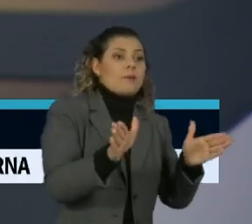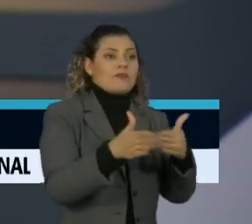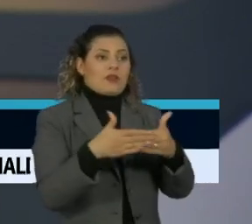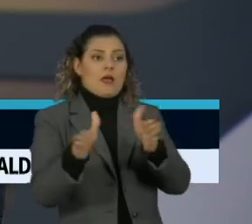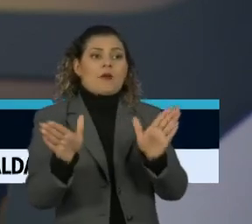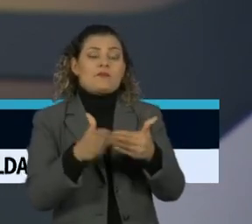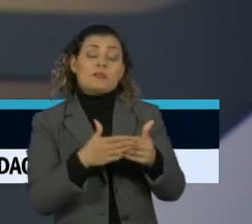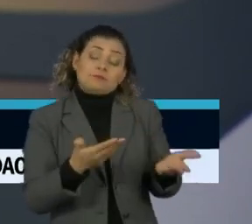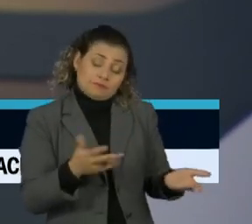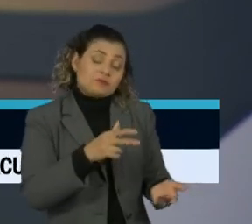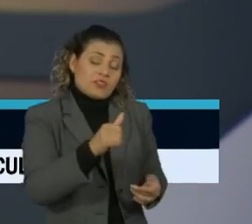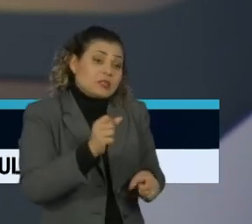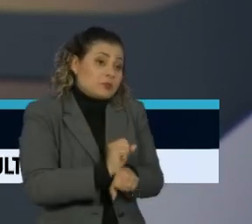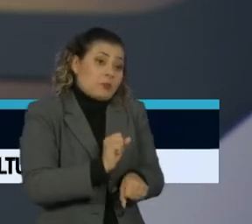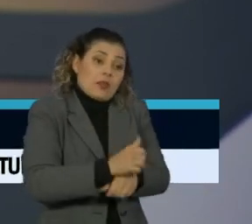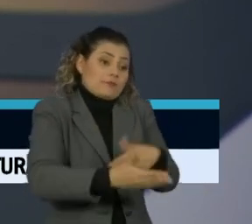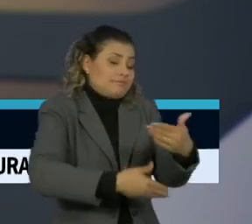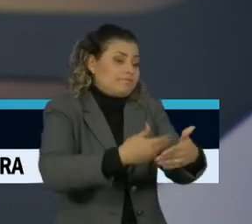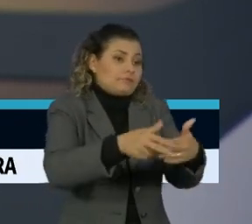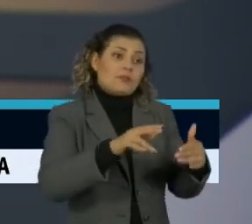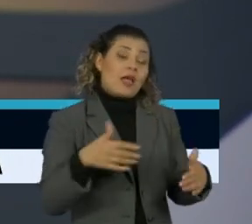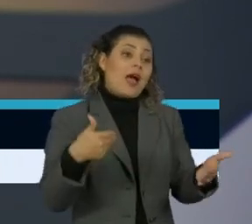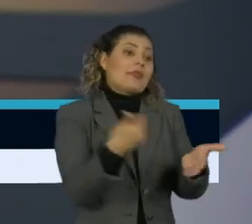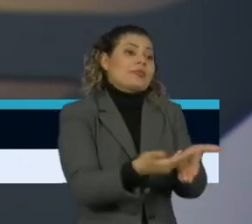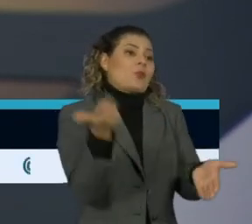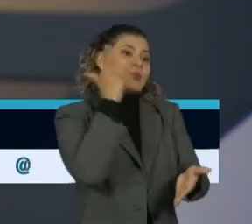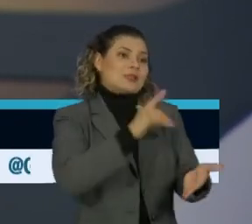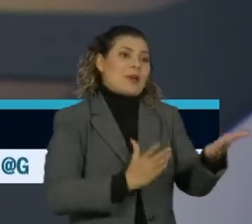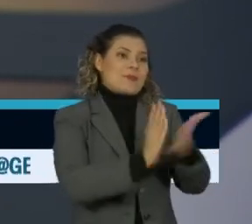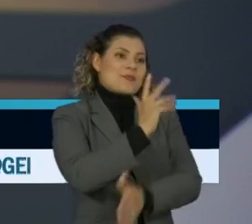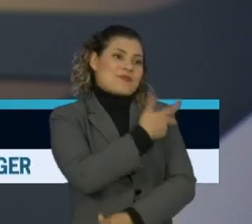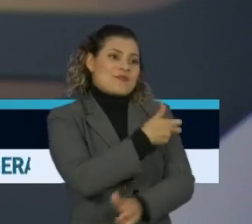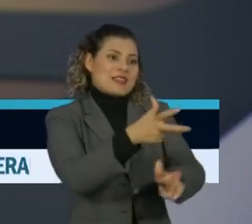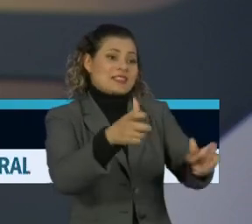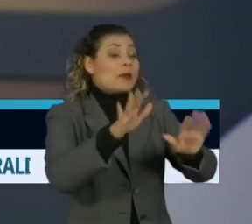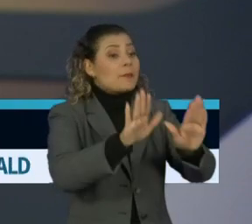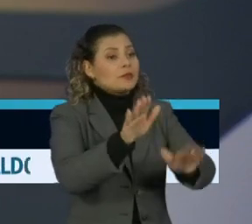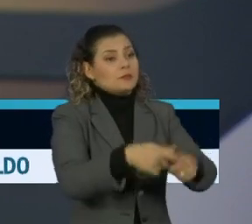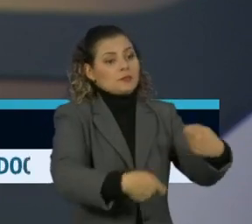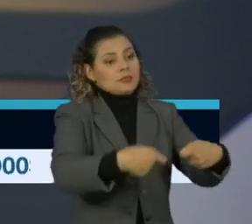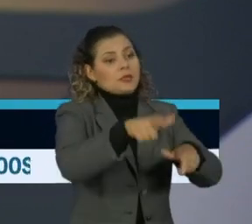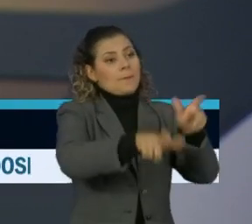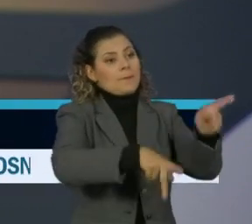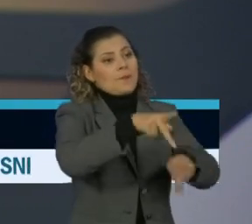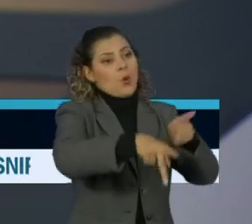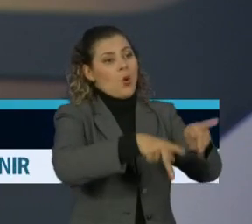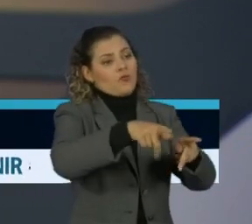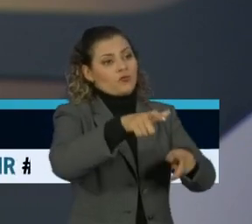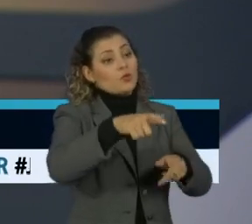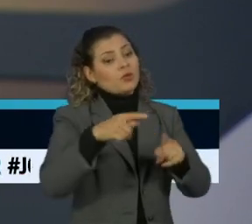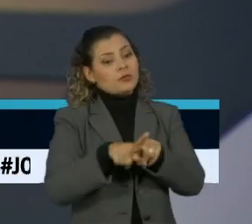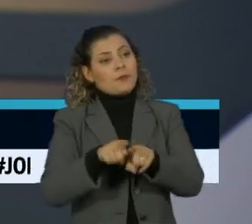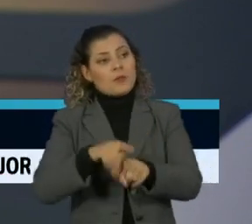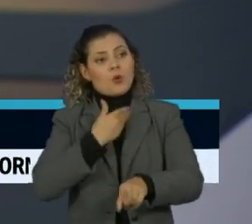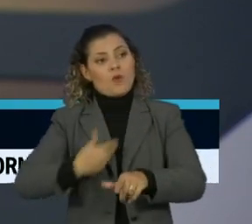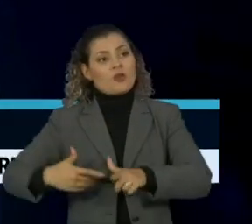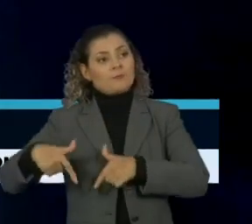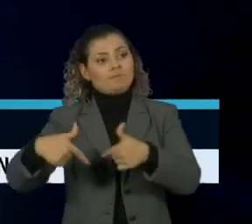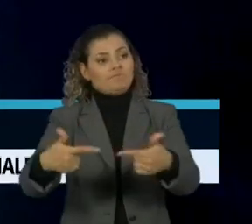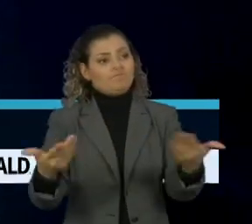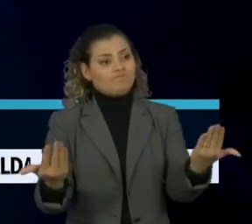acontecer até que chegue a vacina mas se isso depende da população e de atitudes do governo